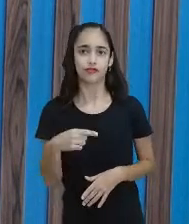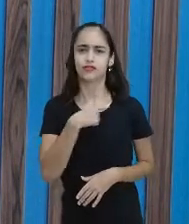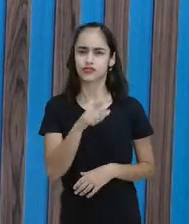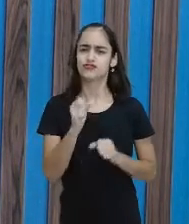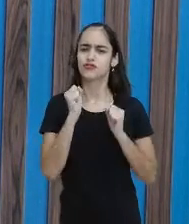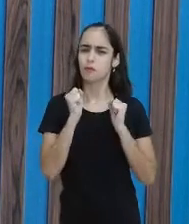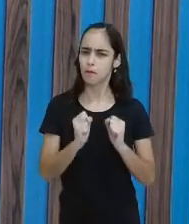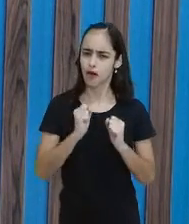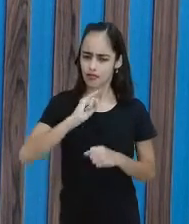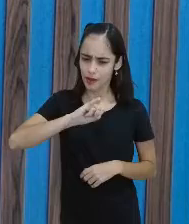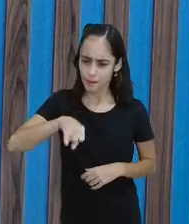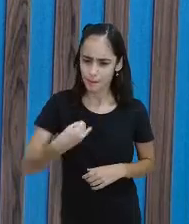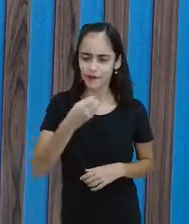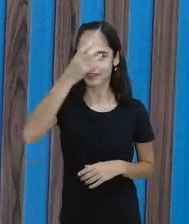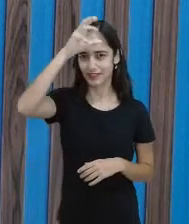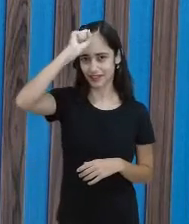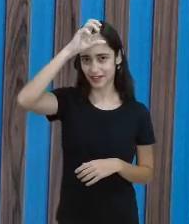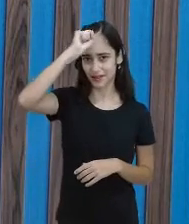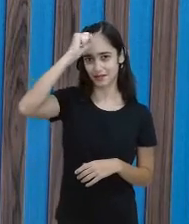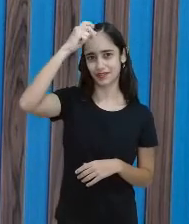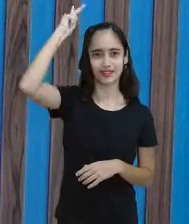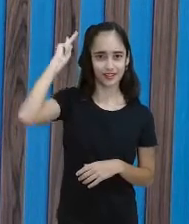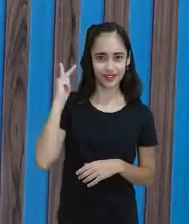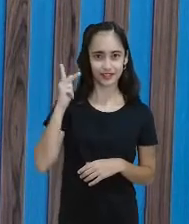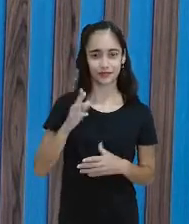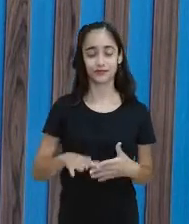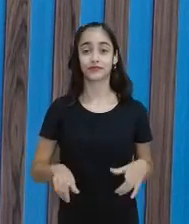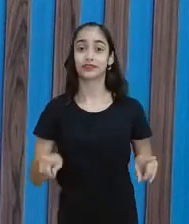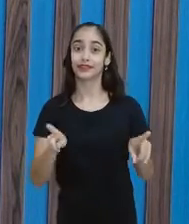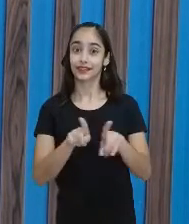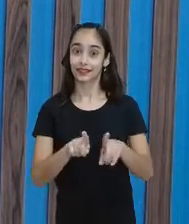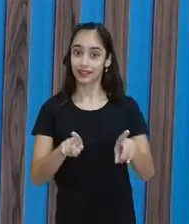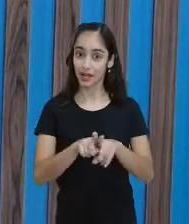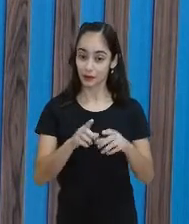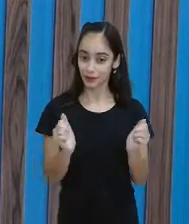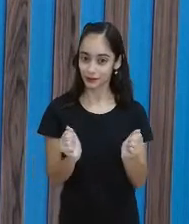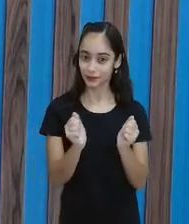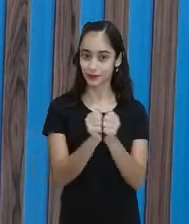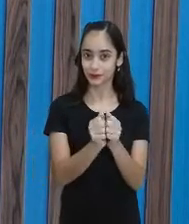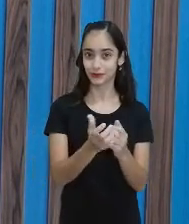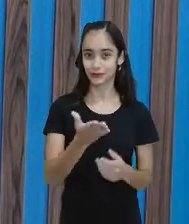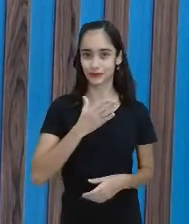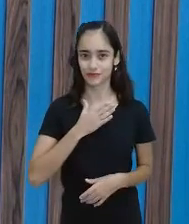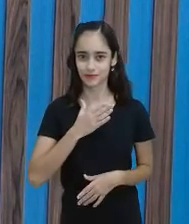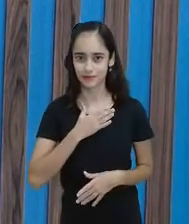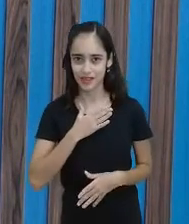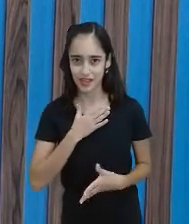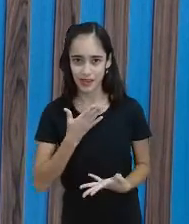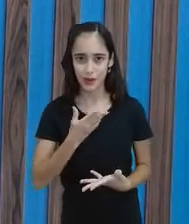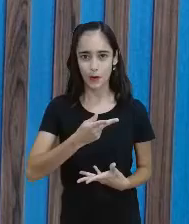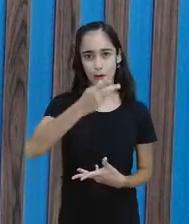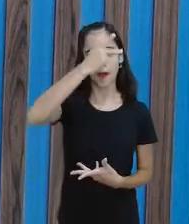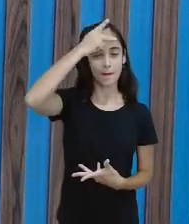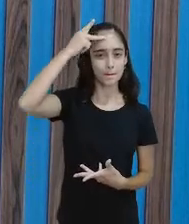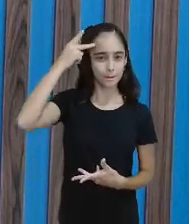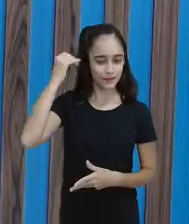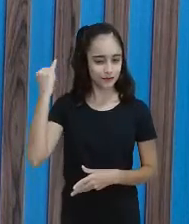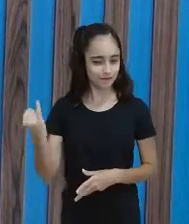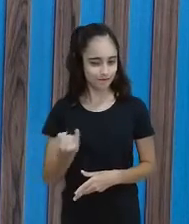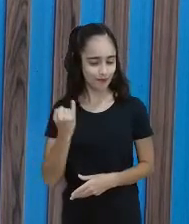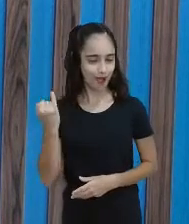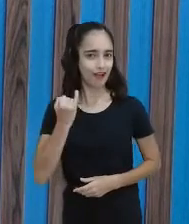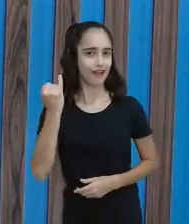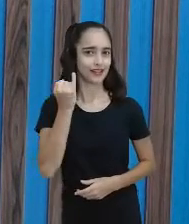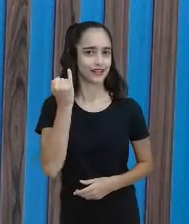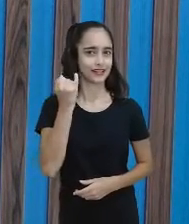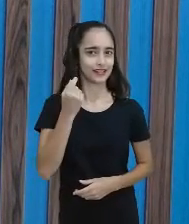vontade. Além da nossa querida Karen, eu estou hoje com um jogador caro aqui, será que ele vai falar